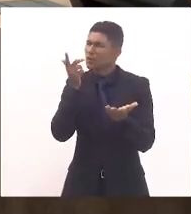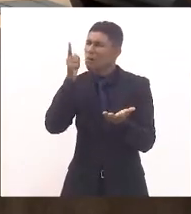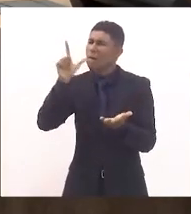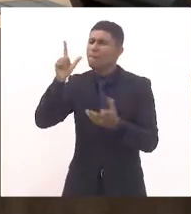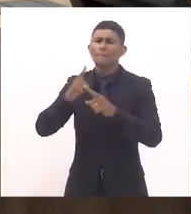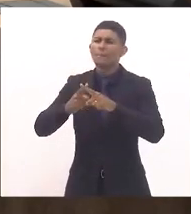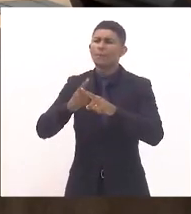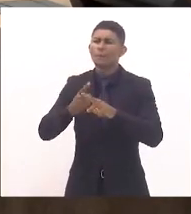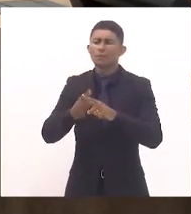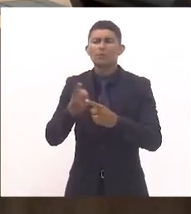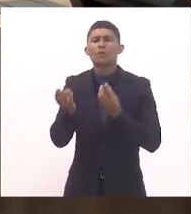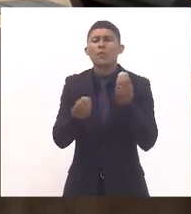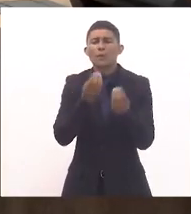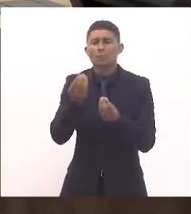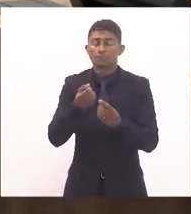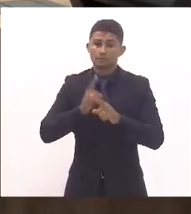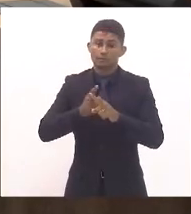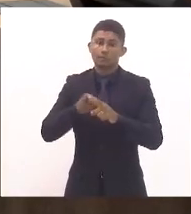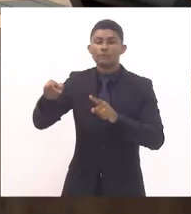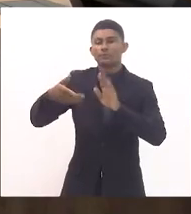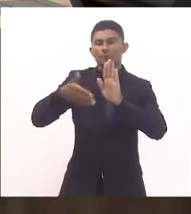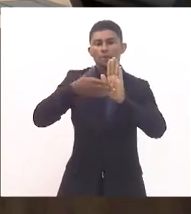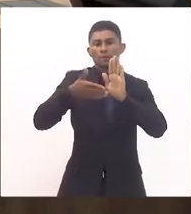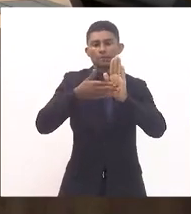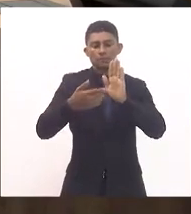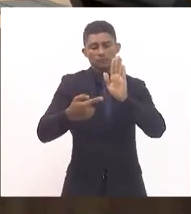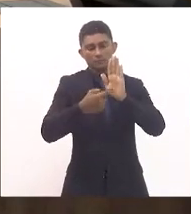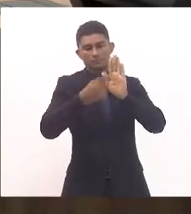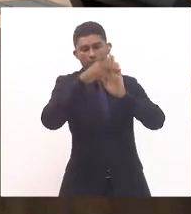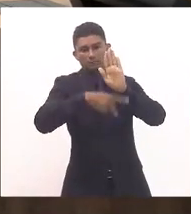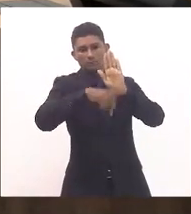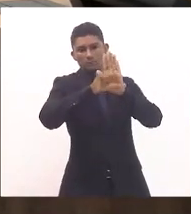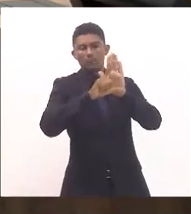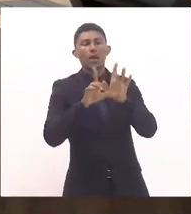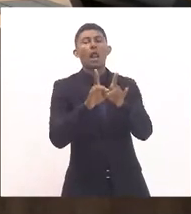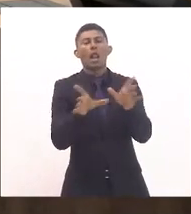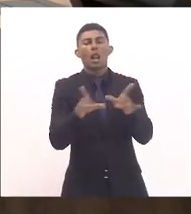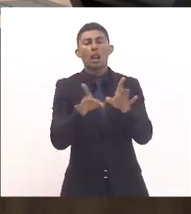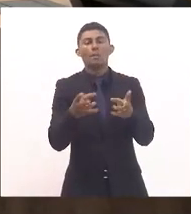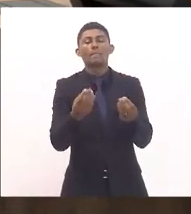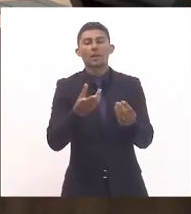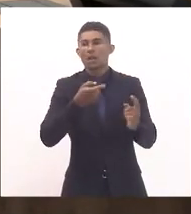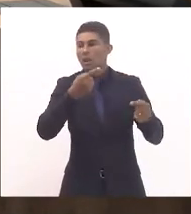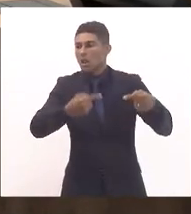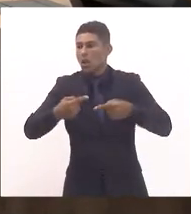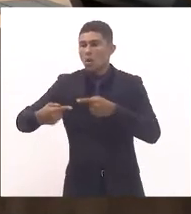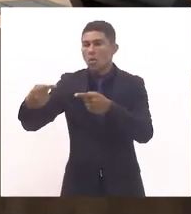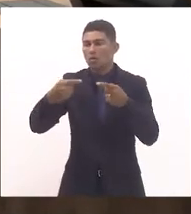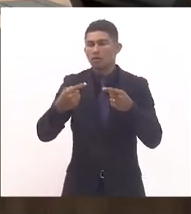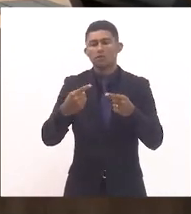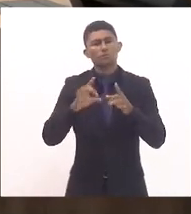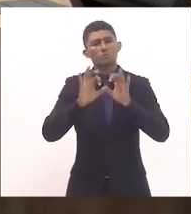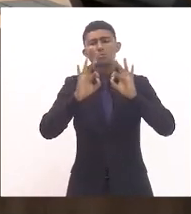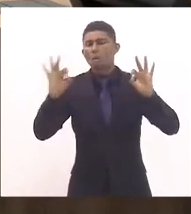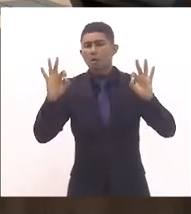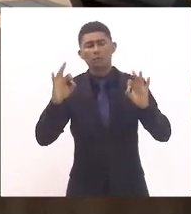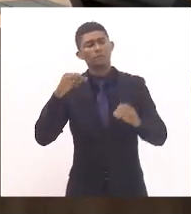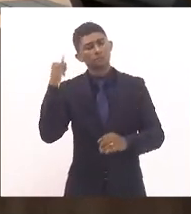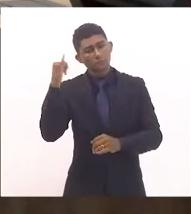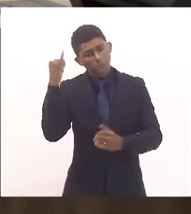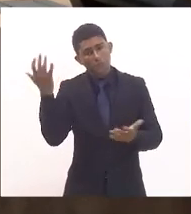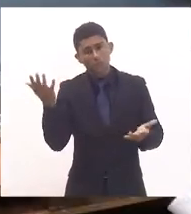está propondo de que seja autorizativo para abrir a discussão. Ótimo, tudo que se discute aprofunda é bom.